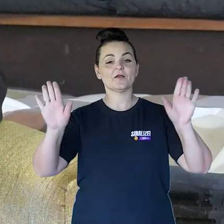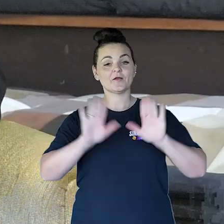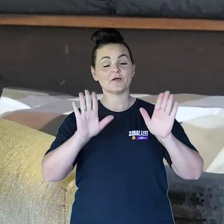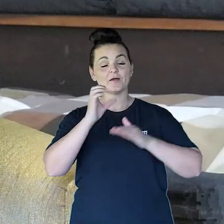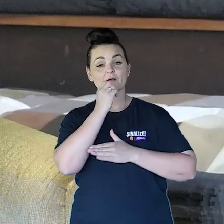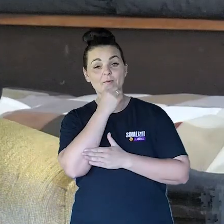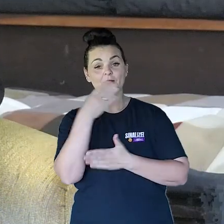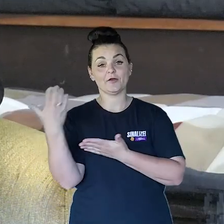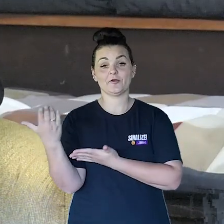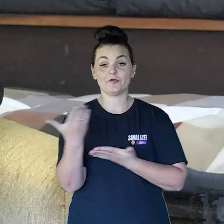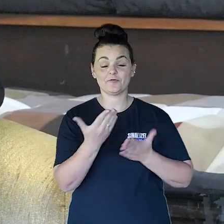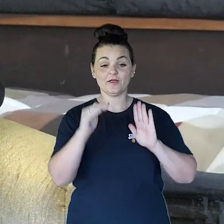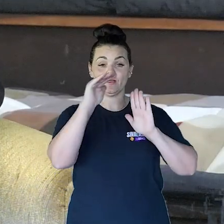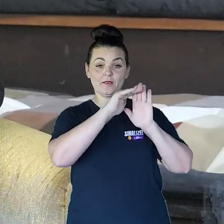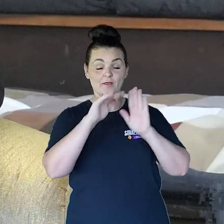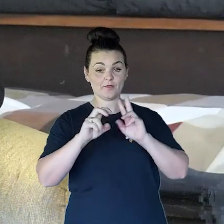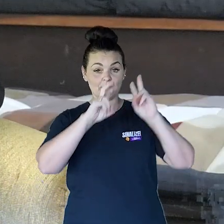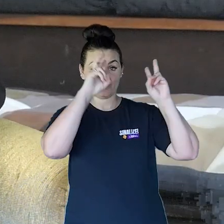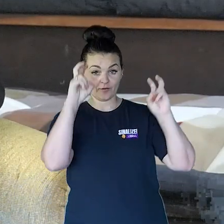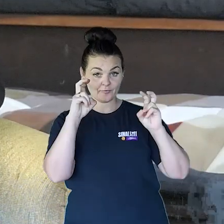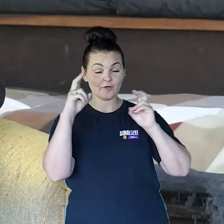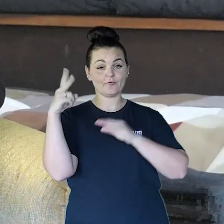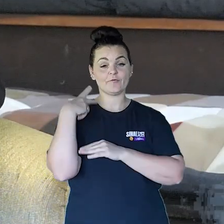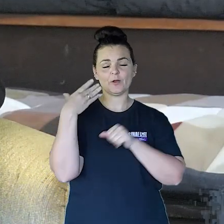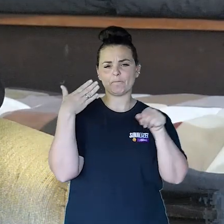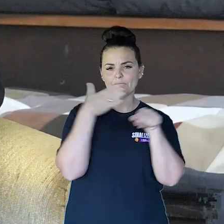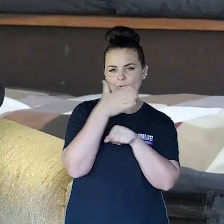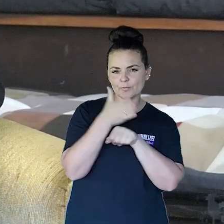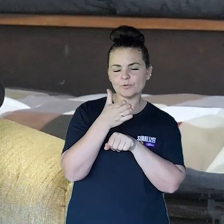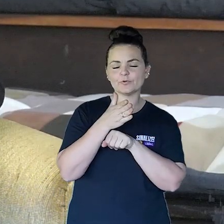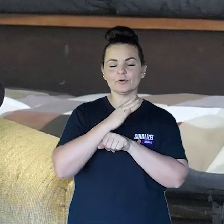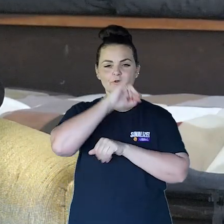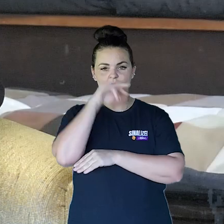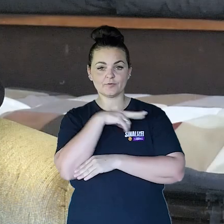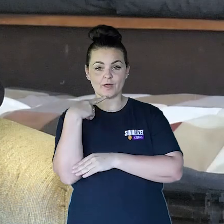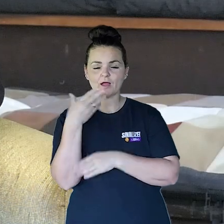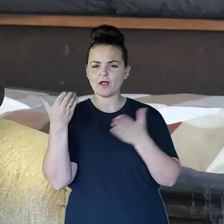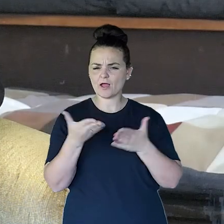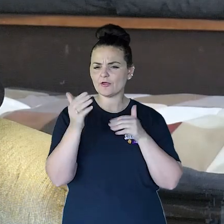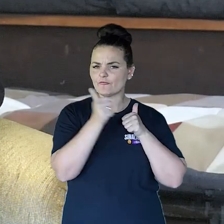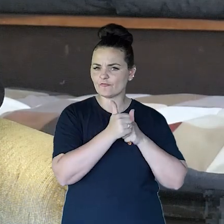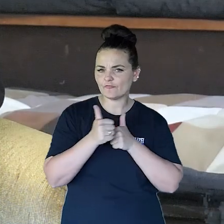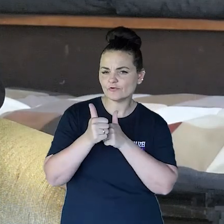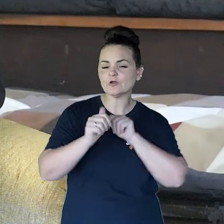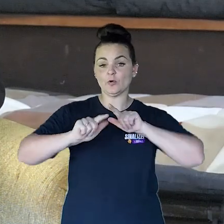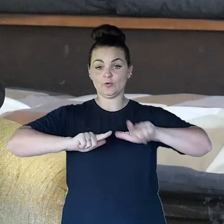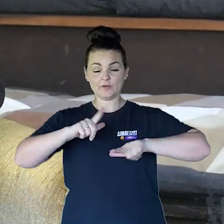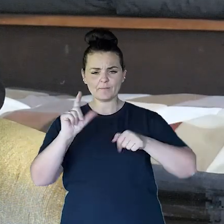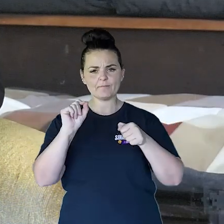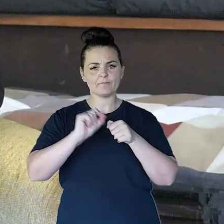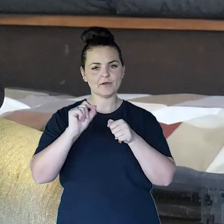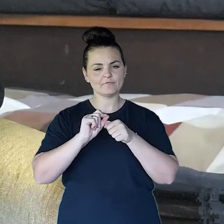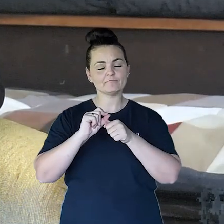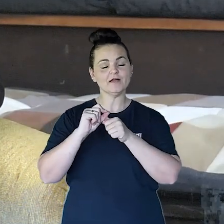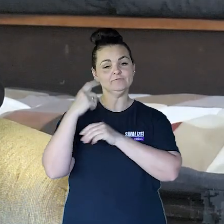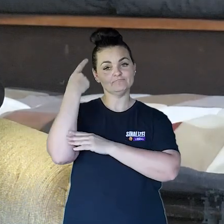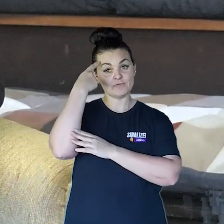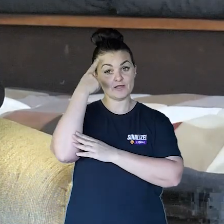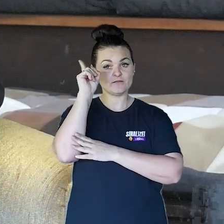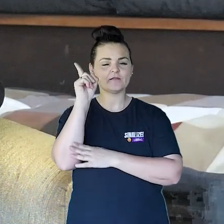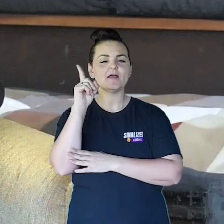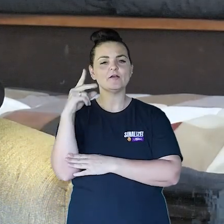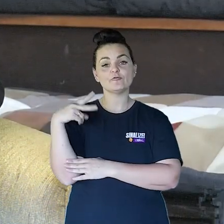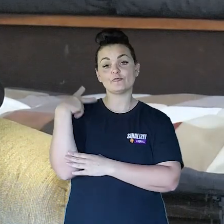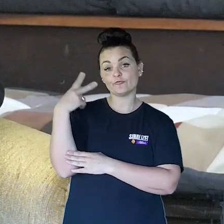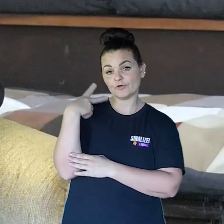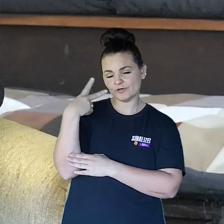Olá, bem-vindos ao programa Vereador por Toda Jaraguá. Aqui você acompanha de perto o trabalho e as ideias dos